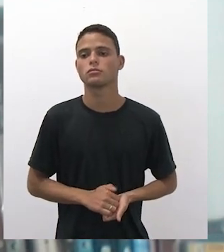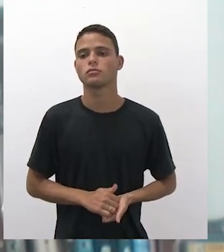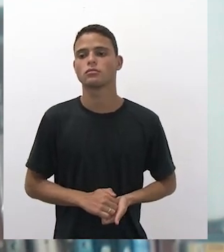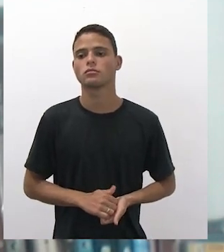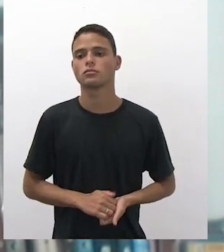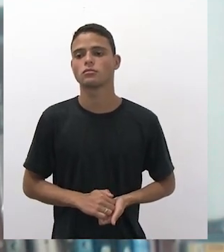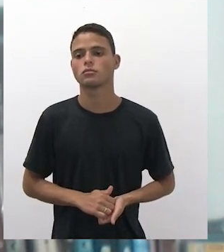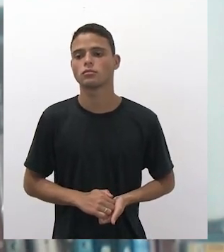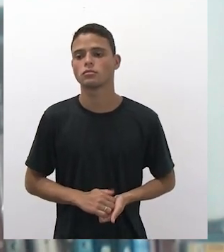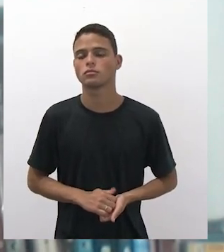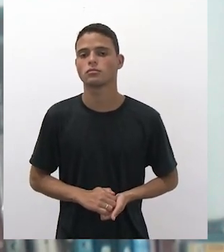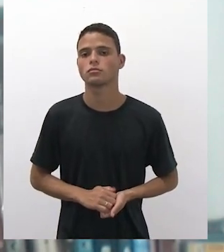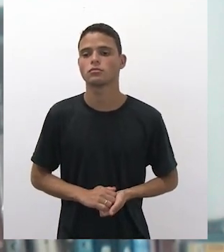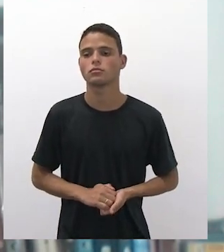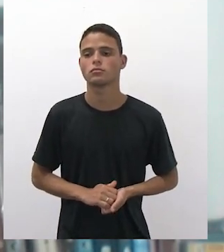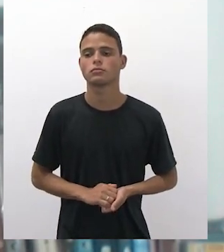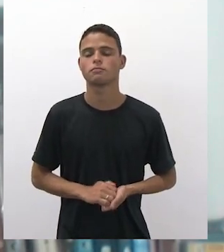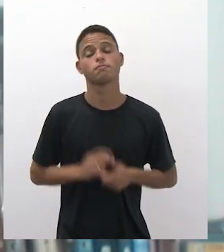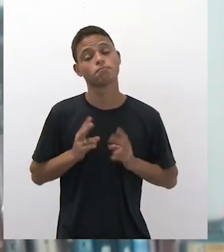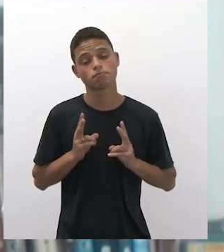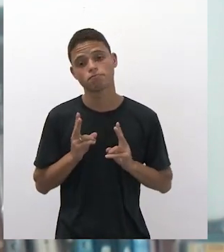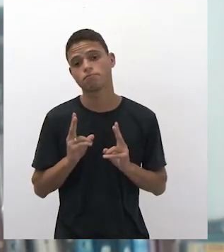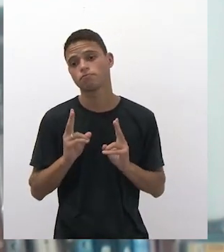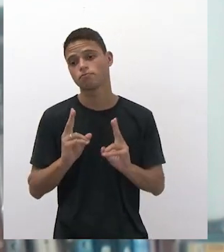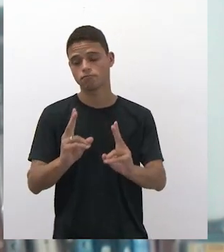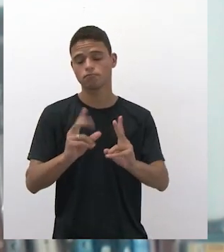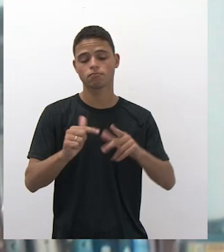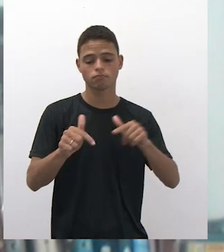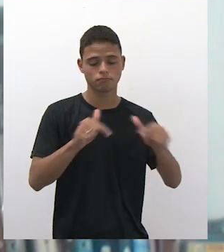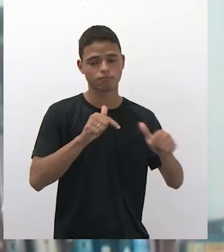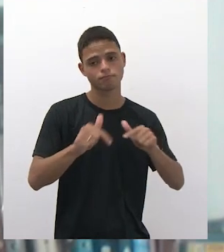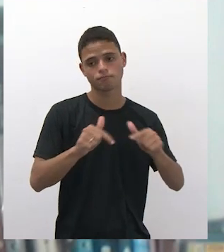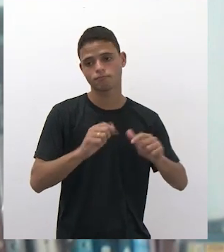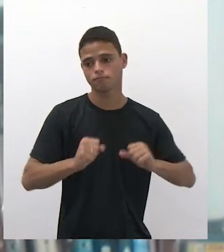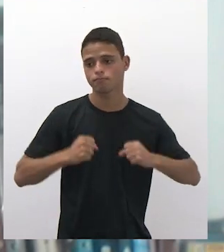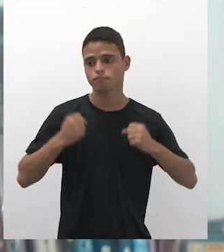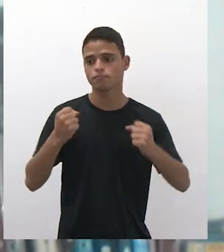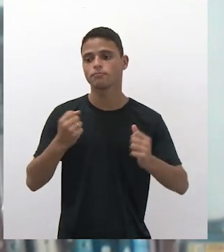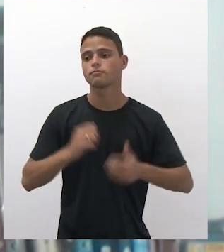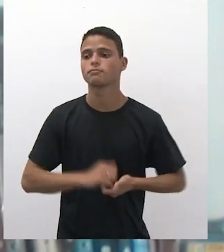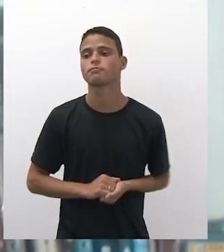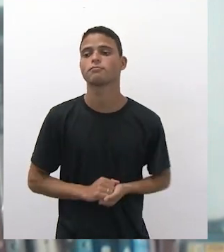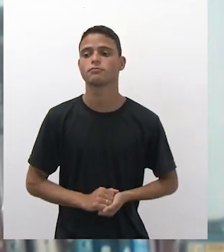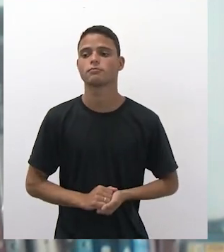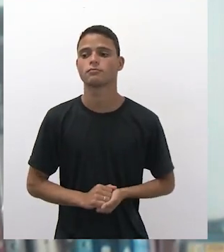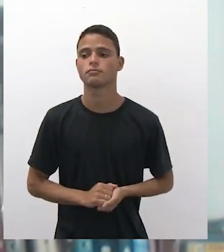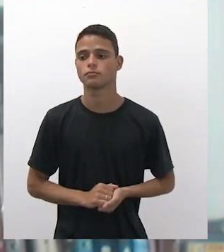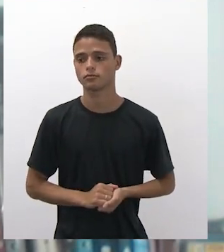estamos aí, dando continuidade a esse trabalho.